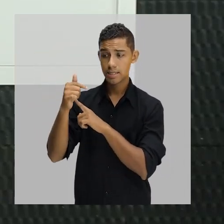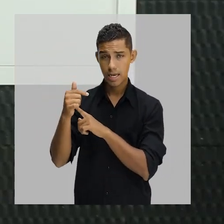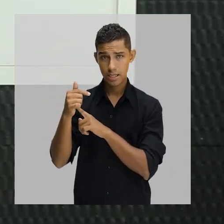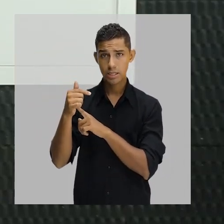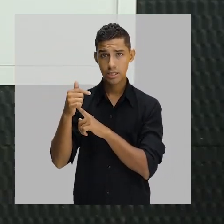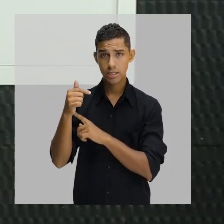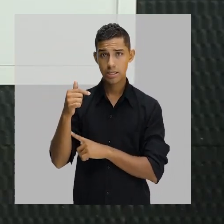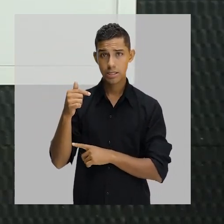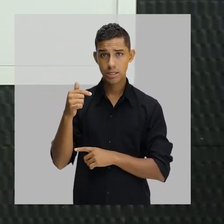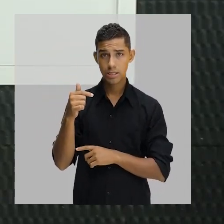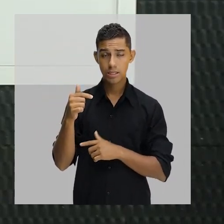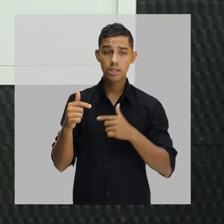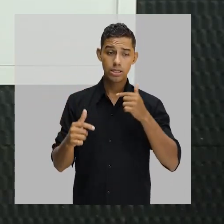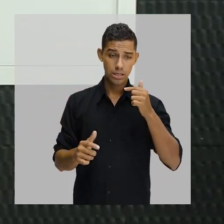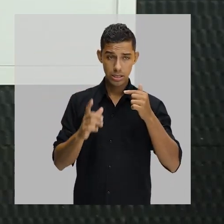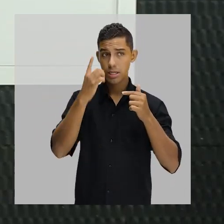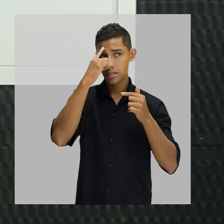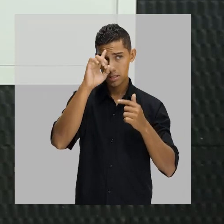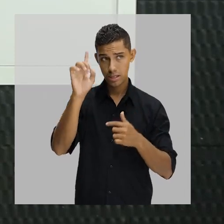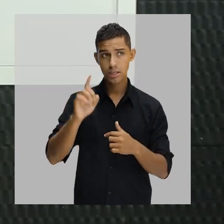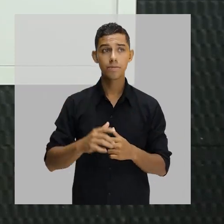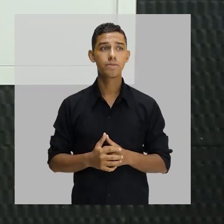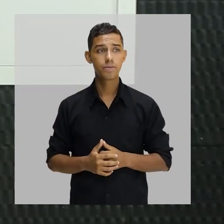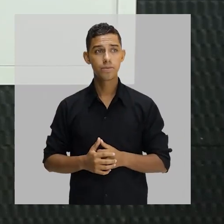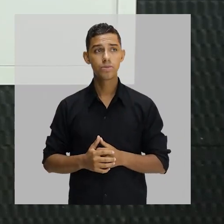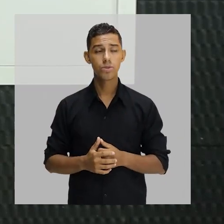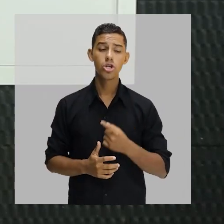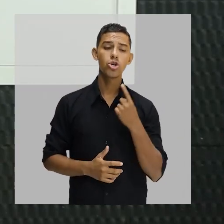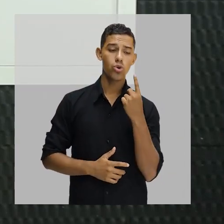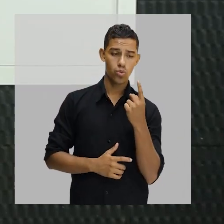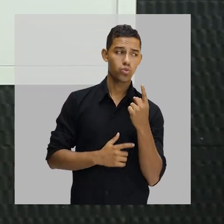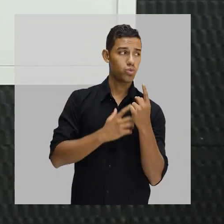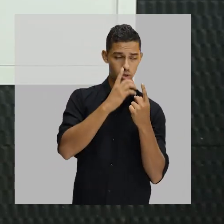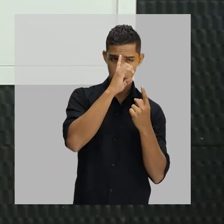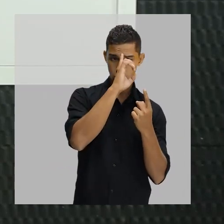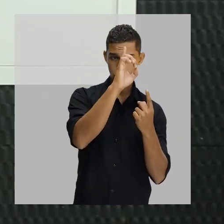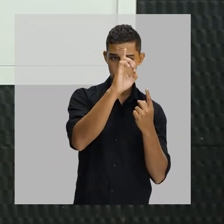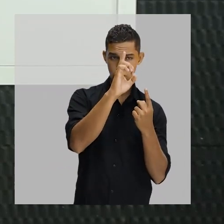Certo? Uma semana são 7 dias. E um dia